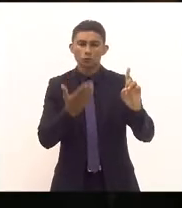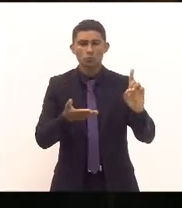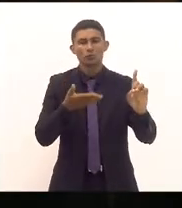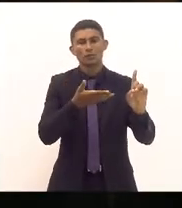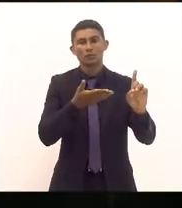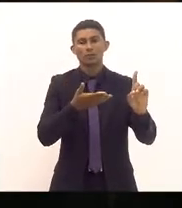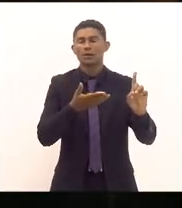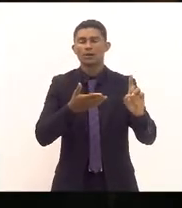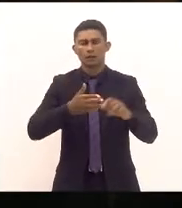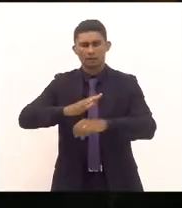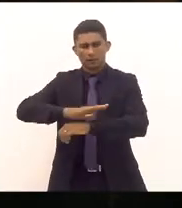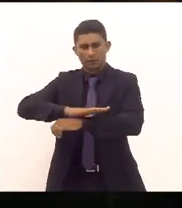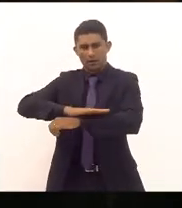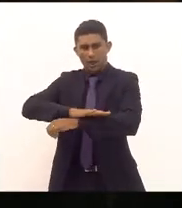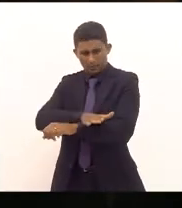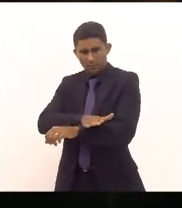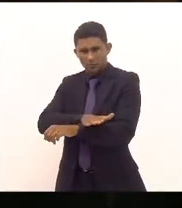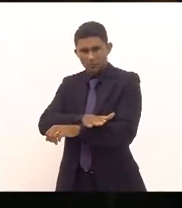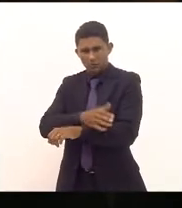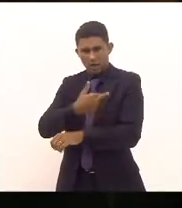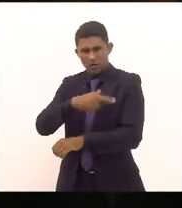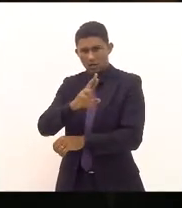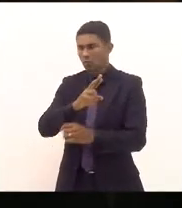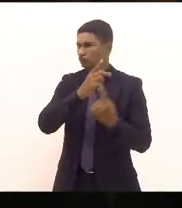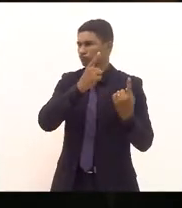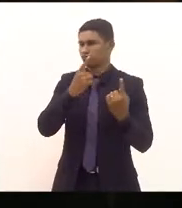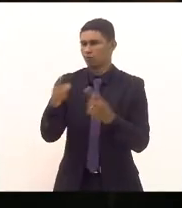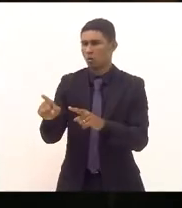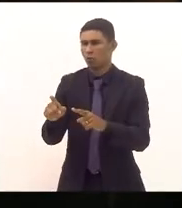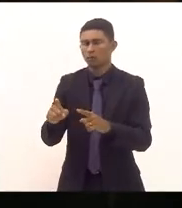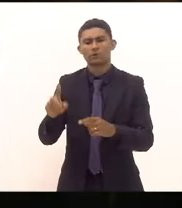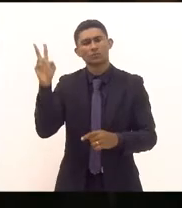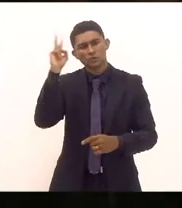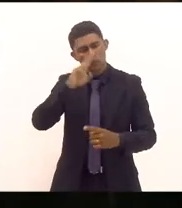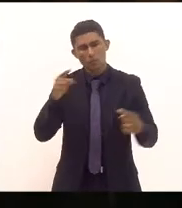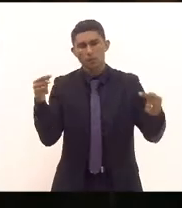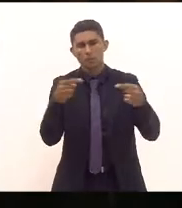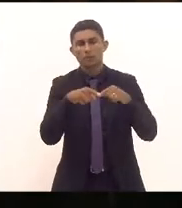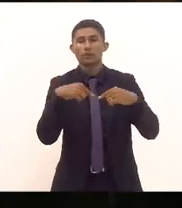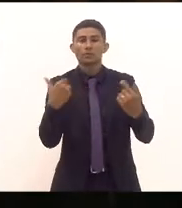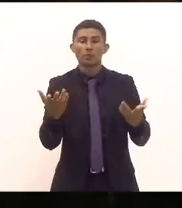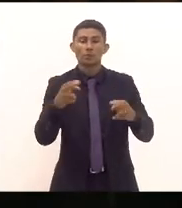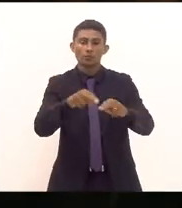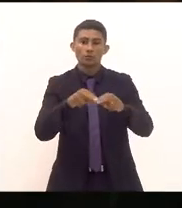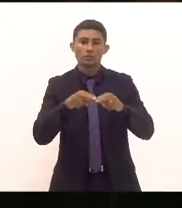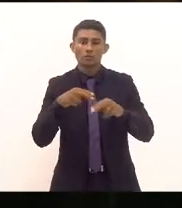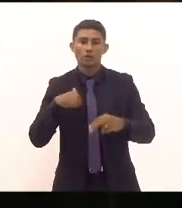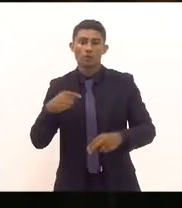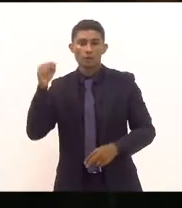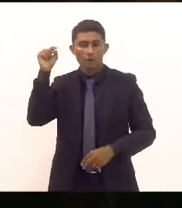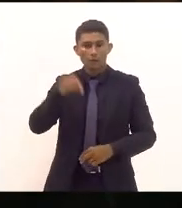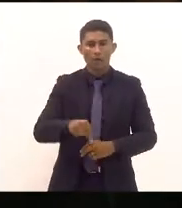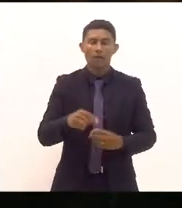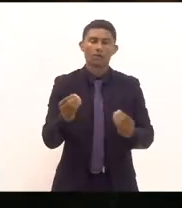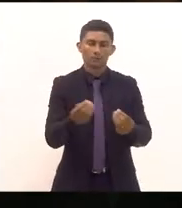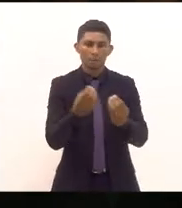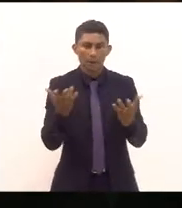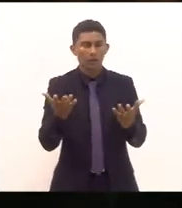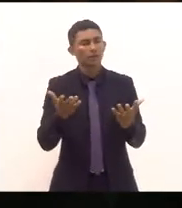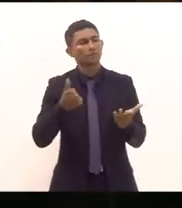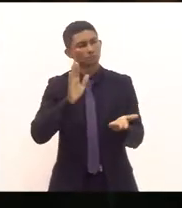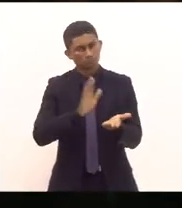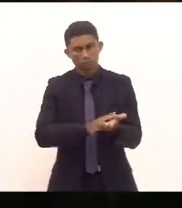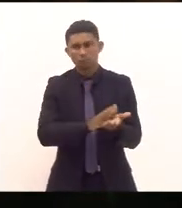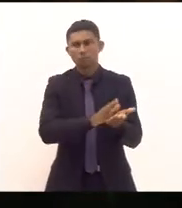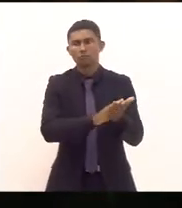contra o racismo religioso essa história se encaixa é nesse sentido que eu venho aqui hoje para também te dar os